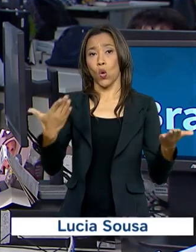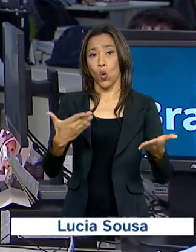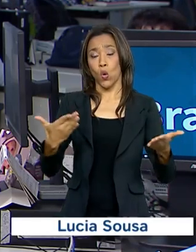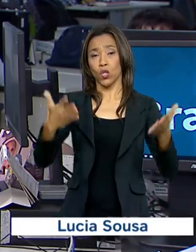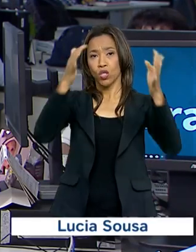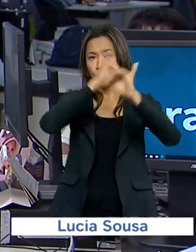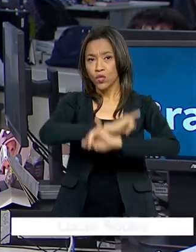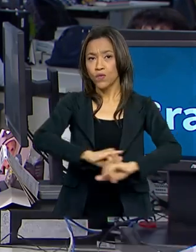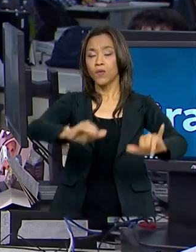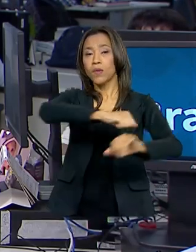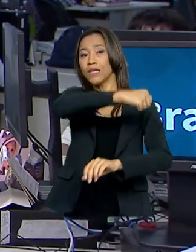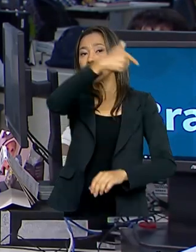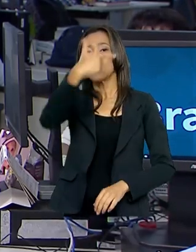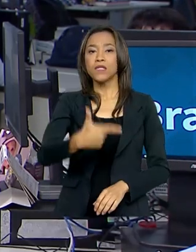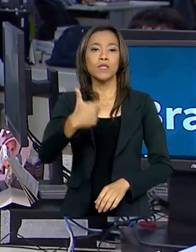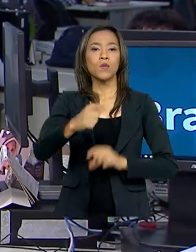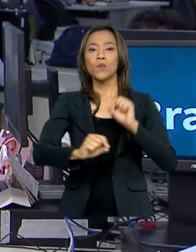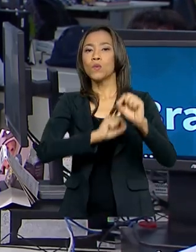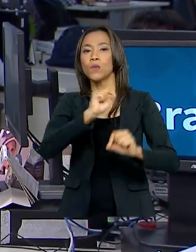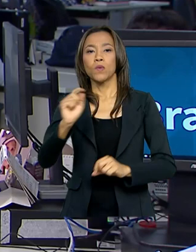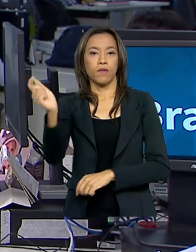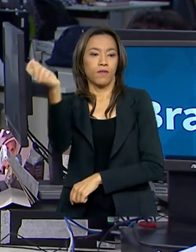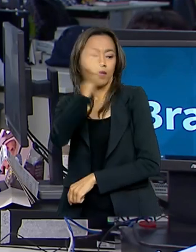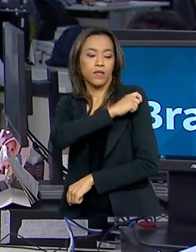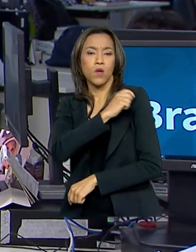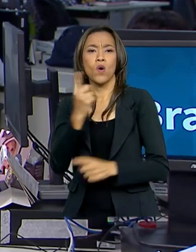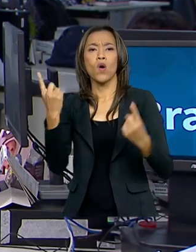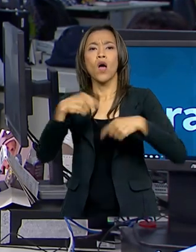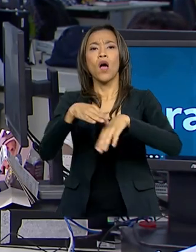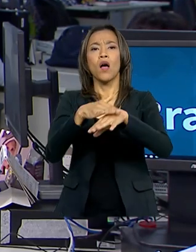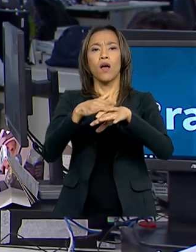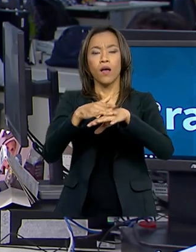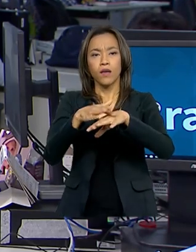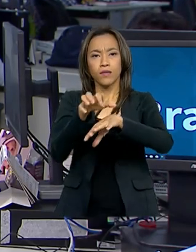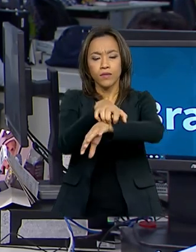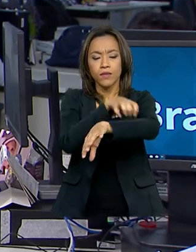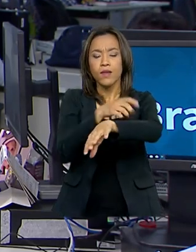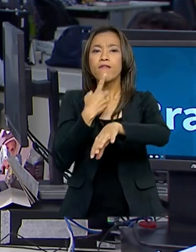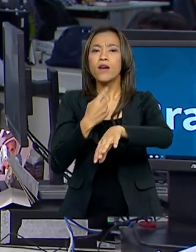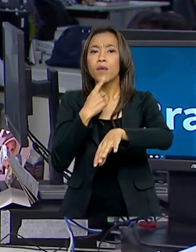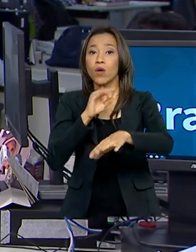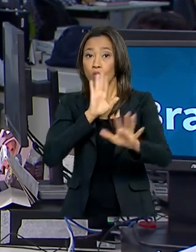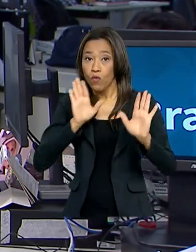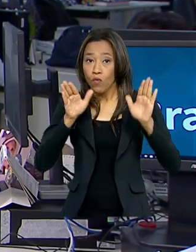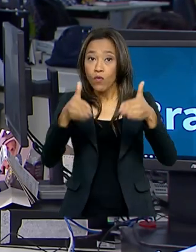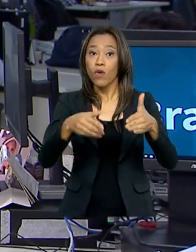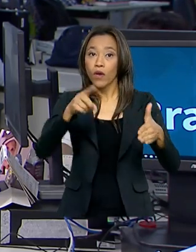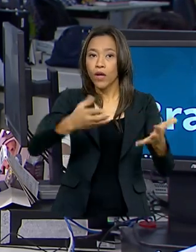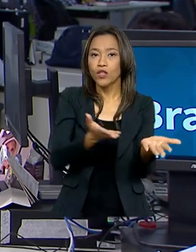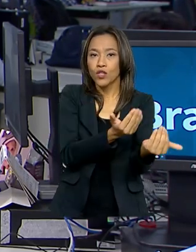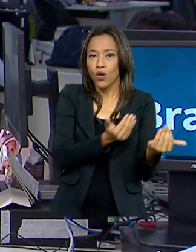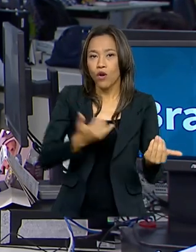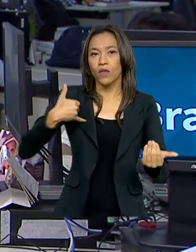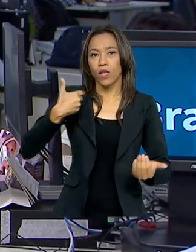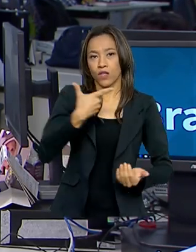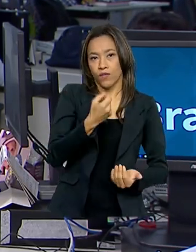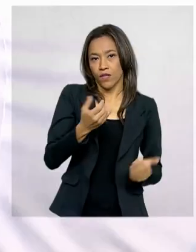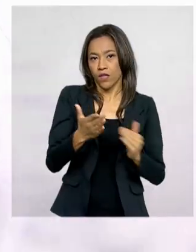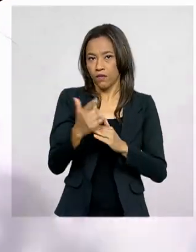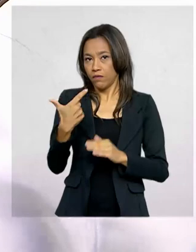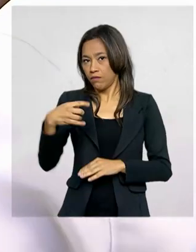nacional de vacinação contra o sarampo desta vez o público alvo são jovens de 20 a 29 anos